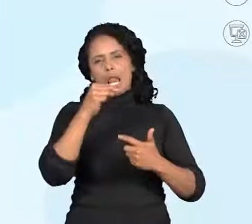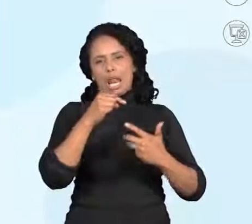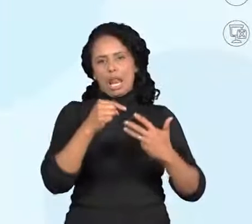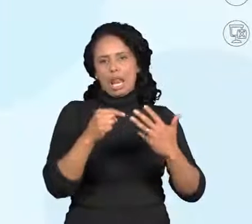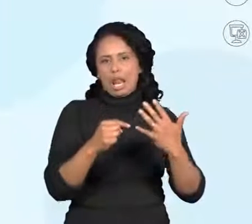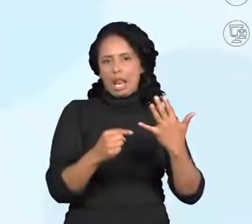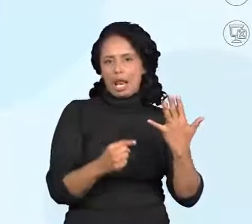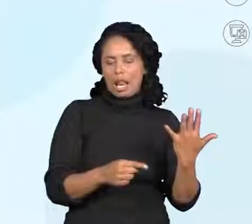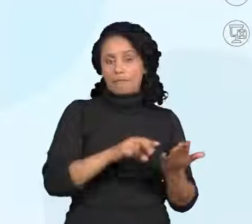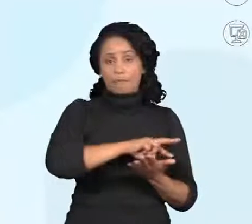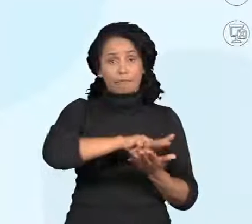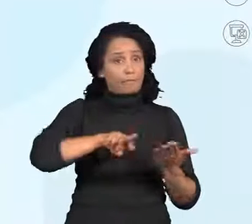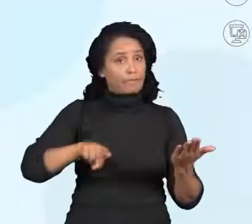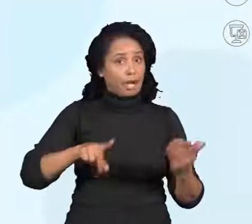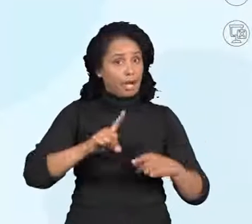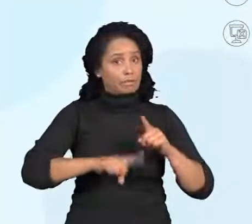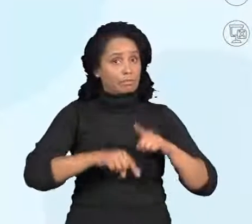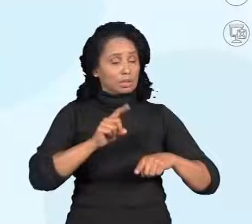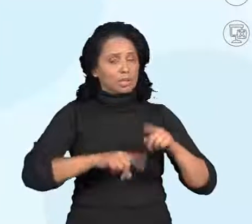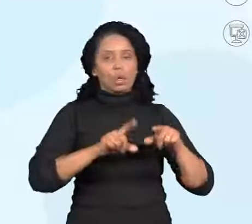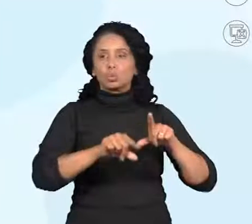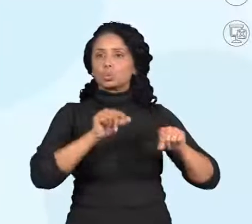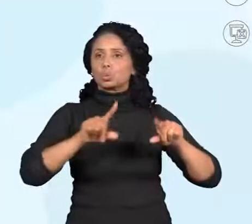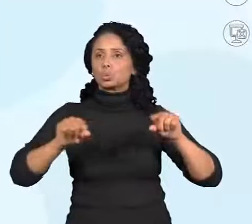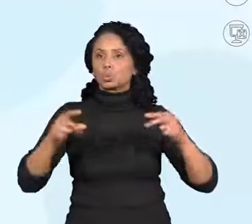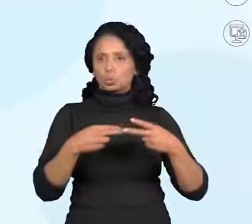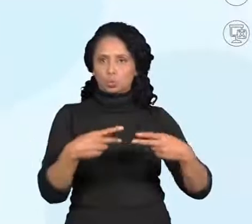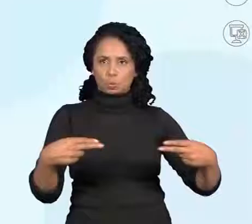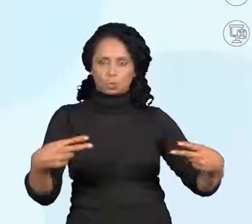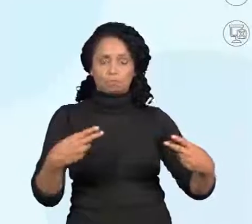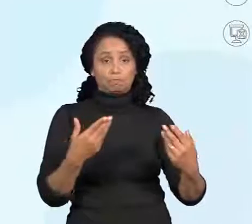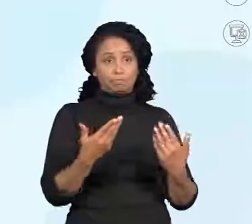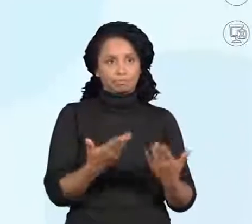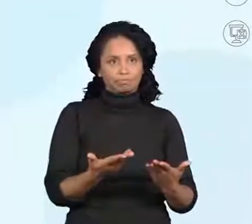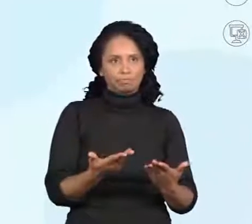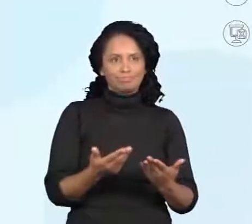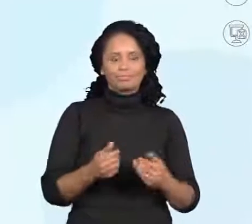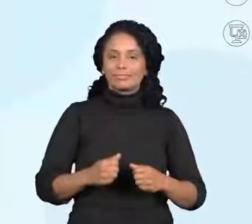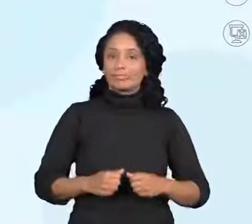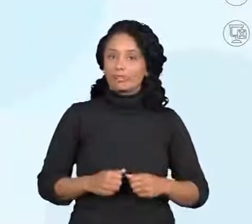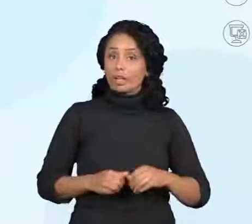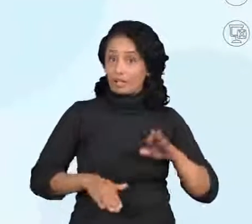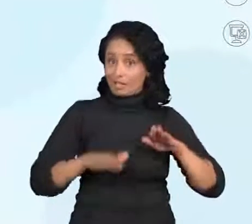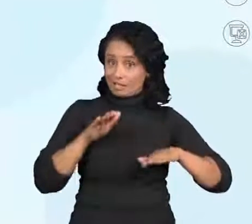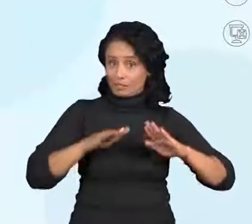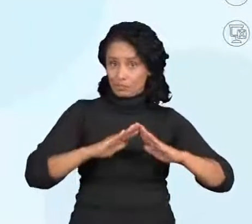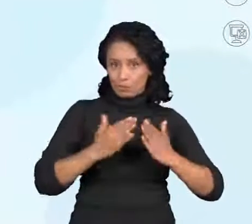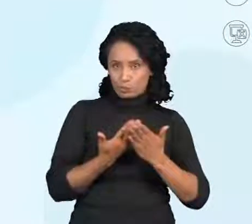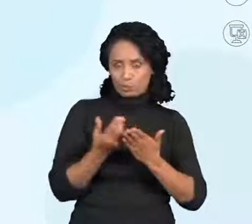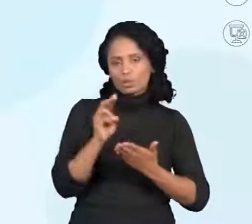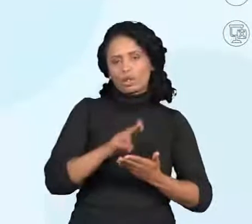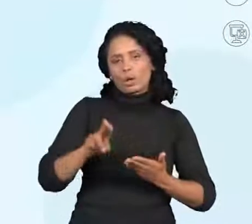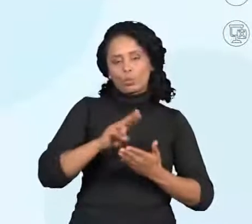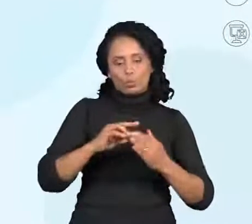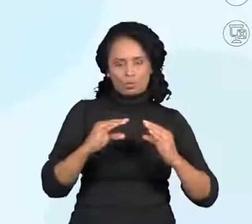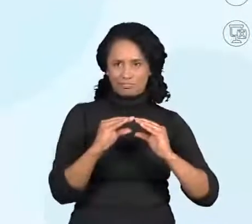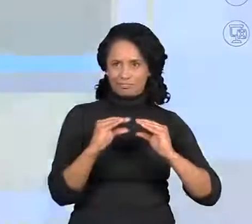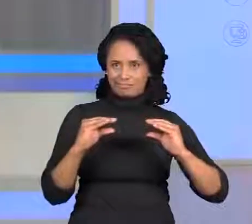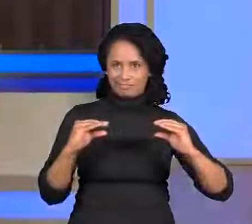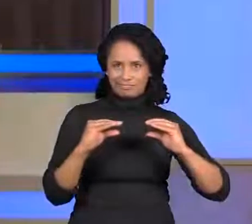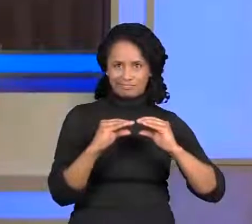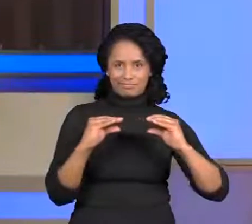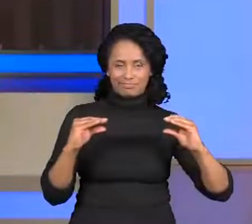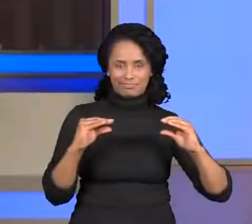nylon, entre outros materiais alternativos. Geralmente na escola a gente usa isopor, aquela chapa